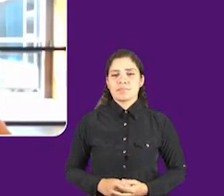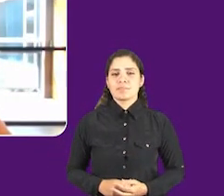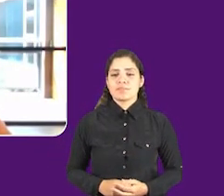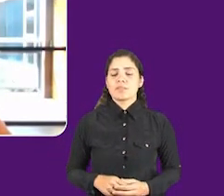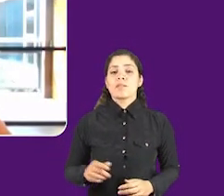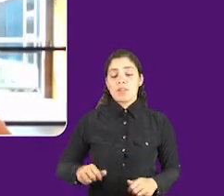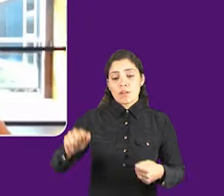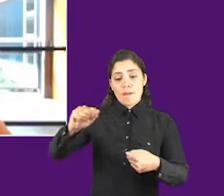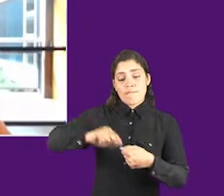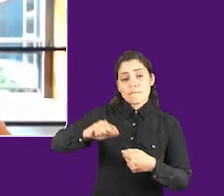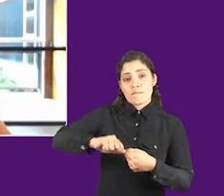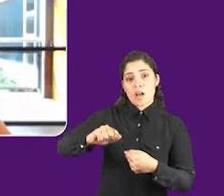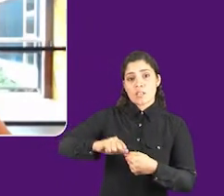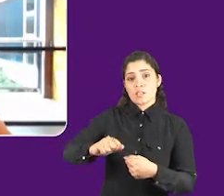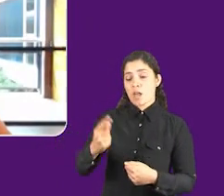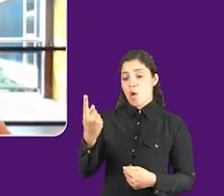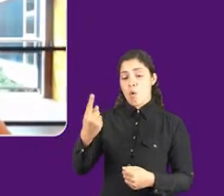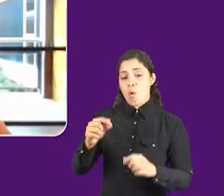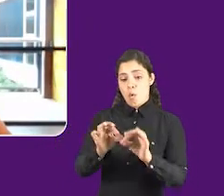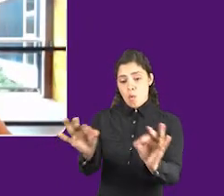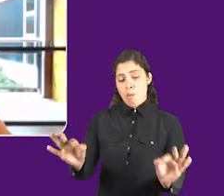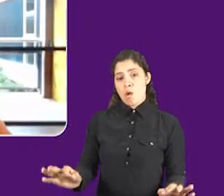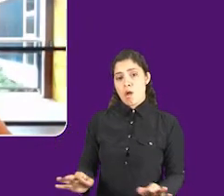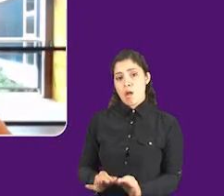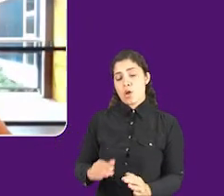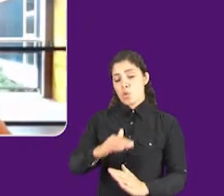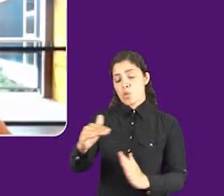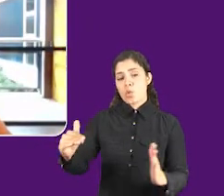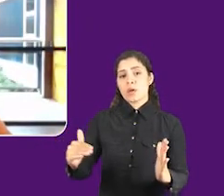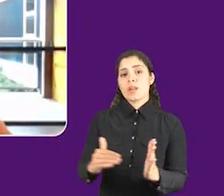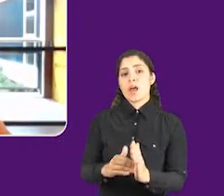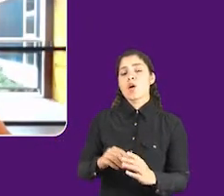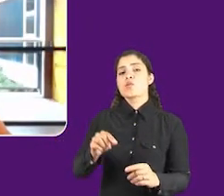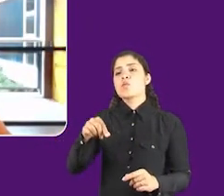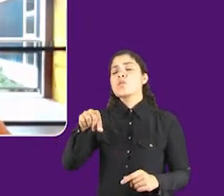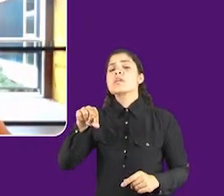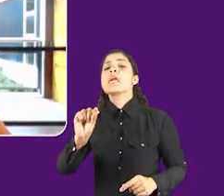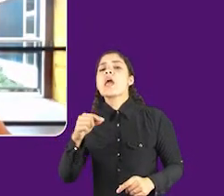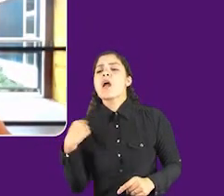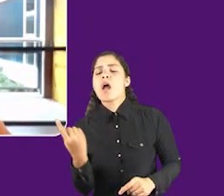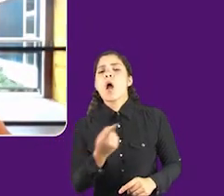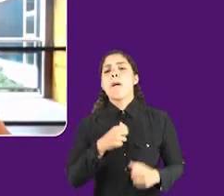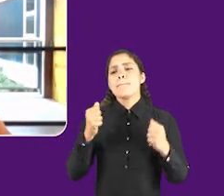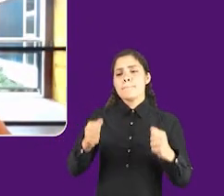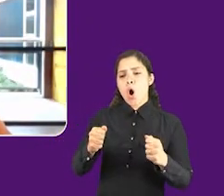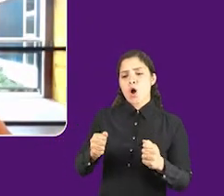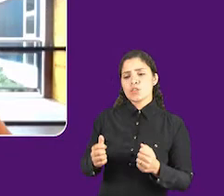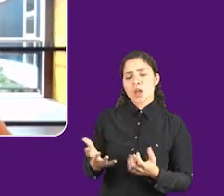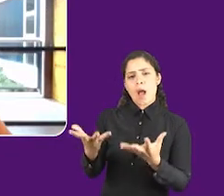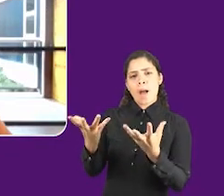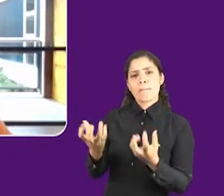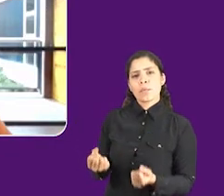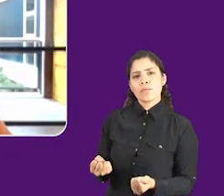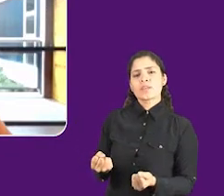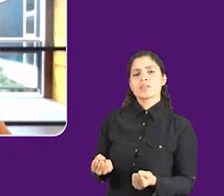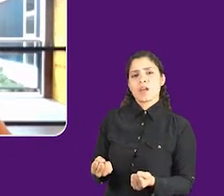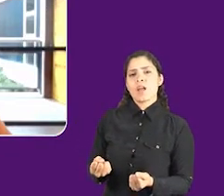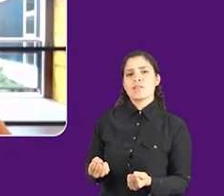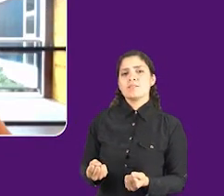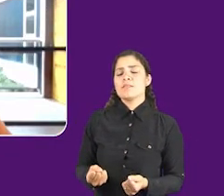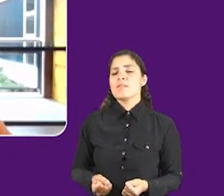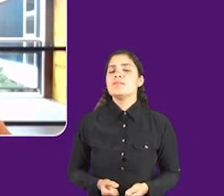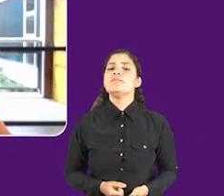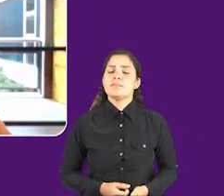total do que a gente poderia aproveitar meio para todas para todos os tipos de formação